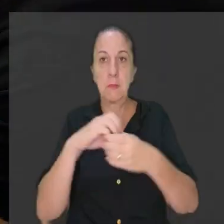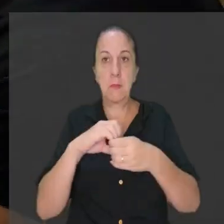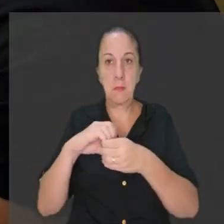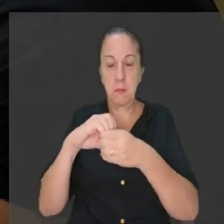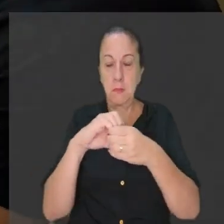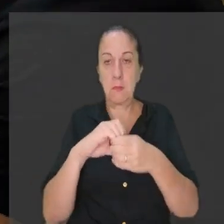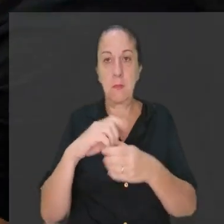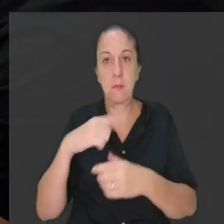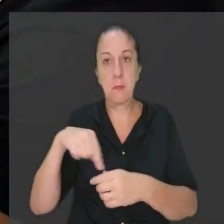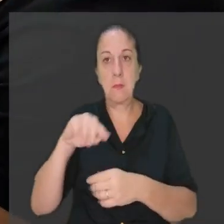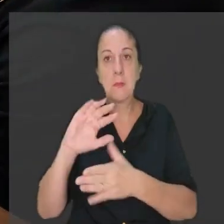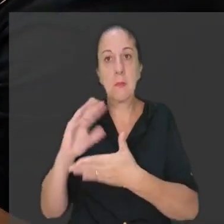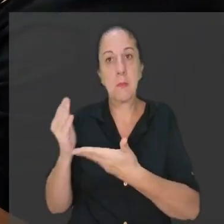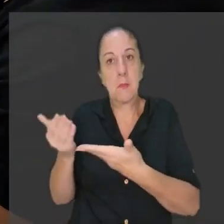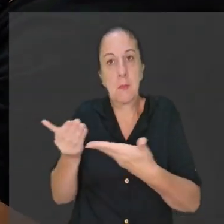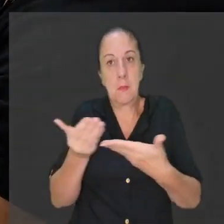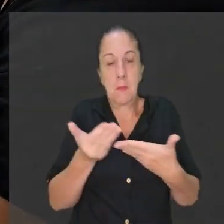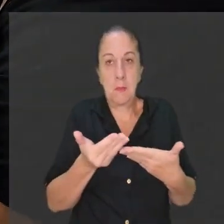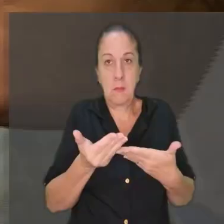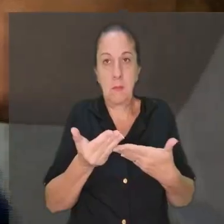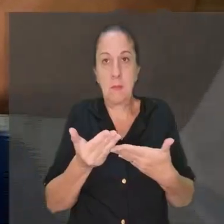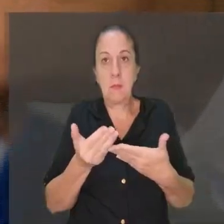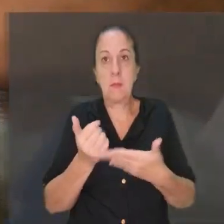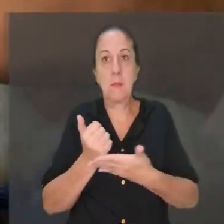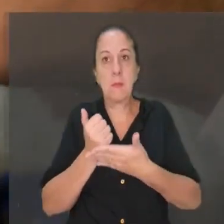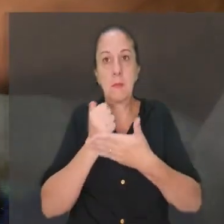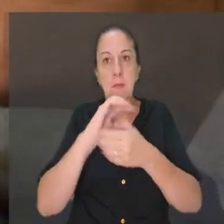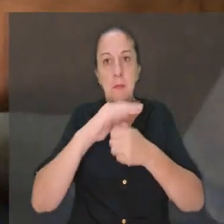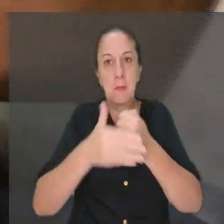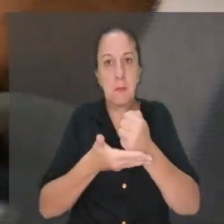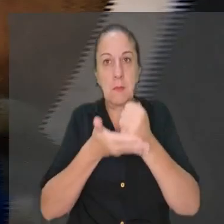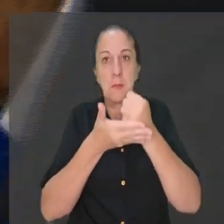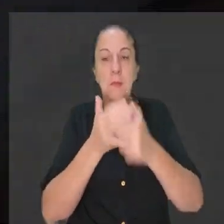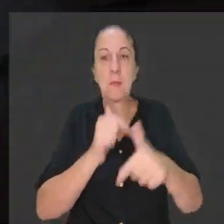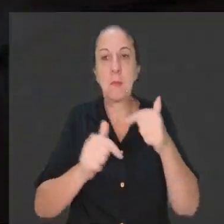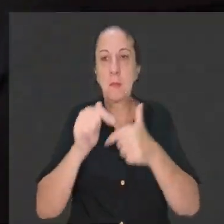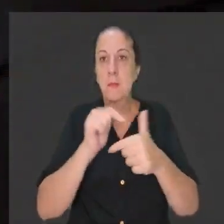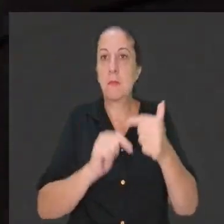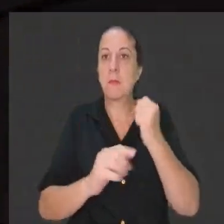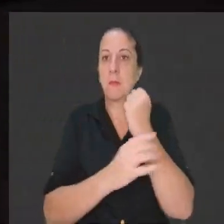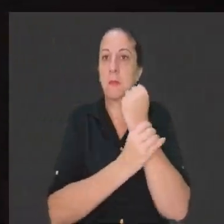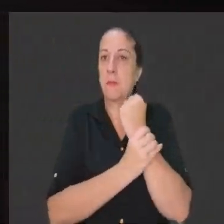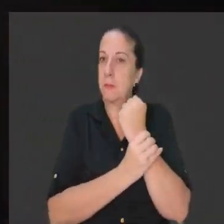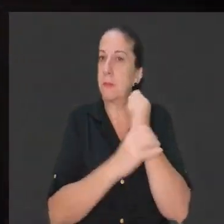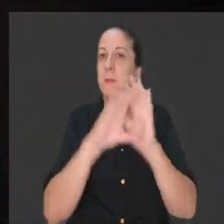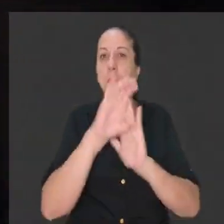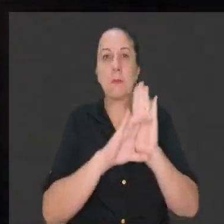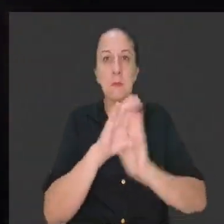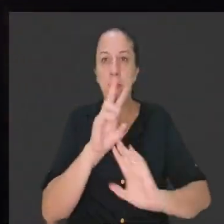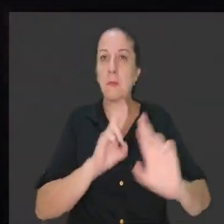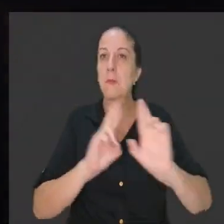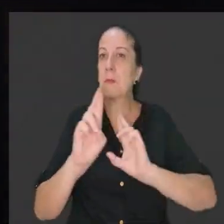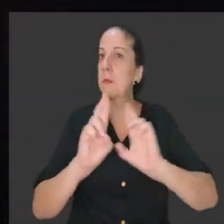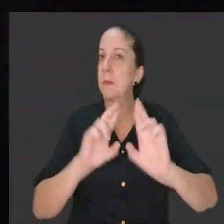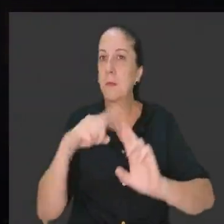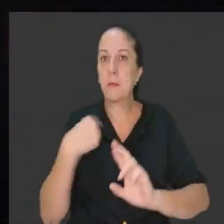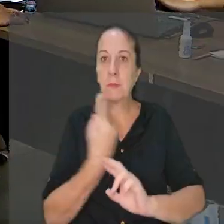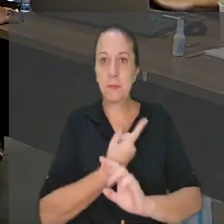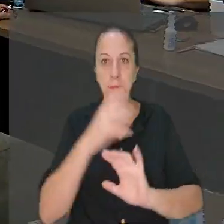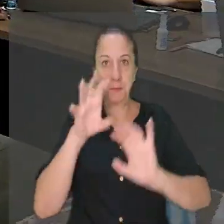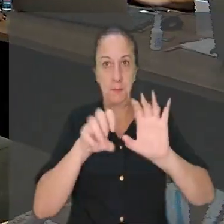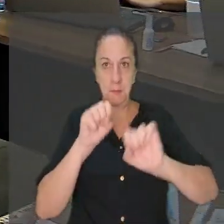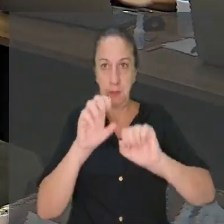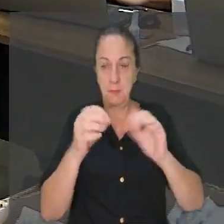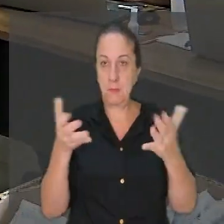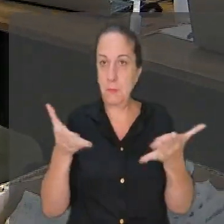34 cooperativas sejam atendidas. Sustentabilidade e trabalho seguro são conceitos que precisam ser relacionados e é o que a